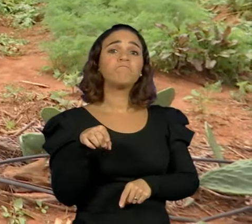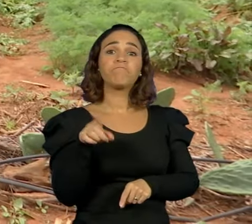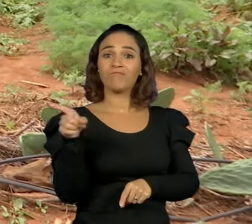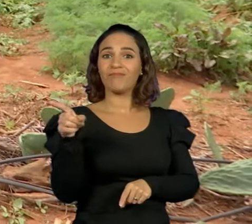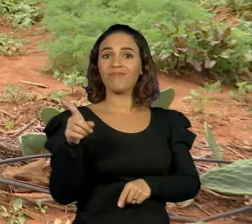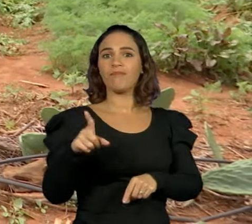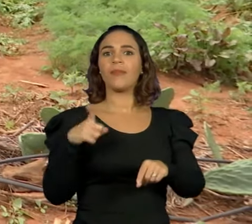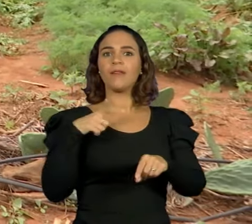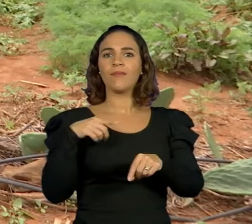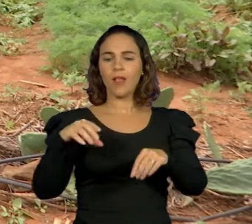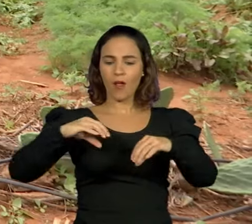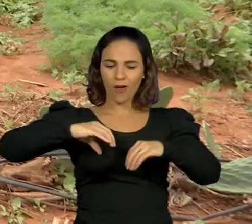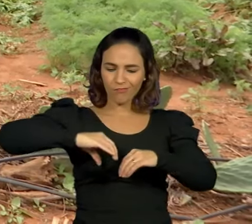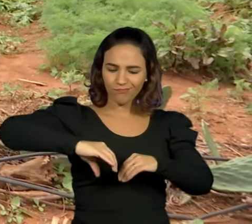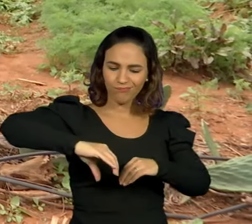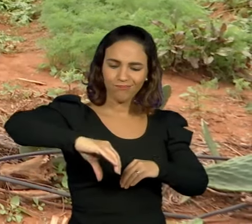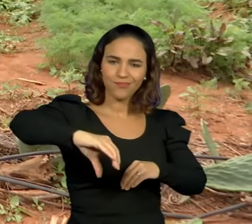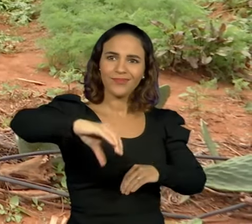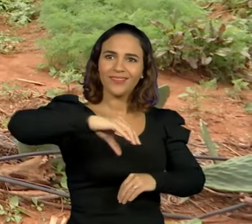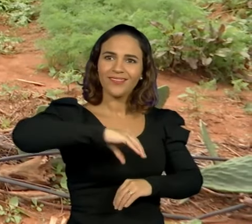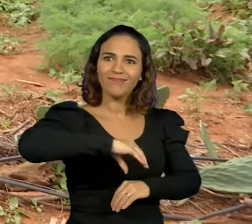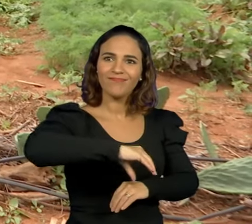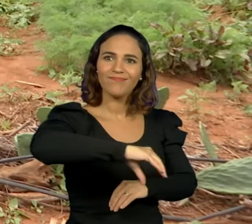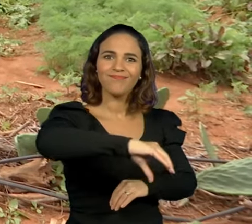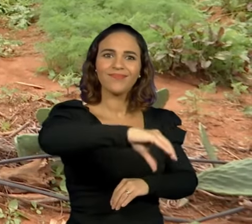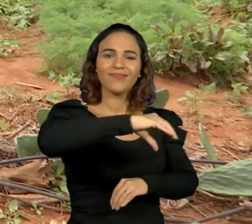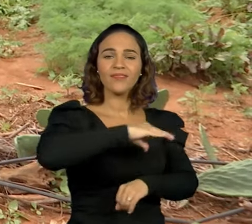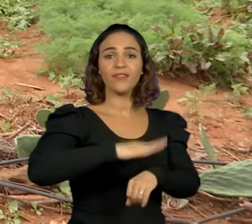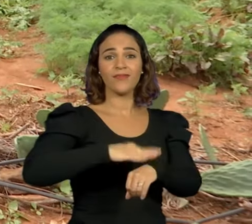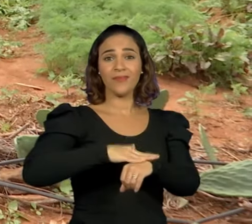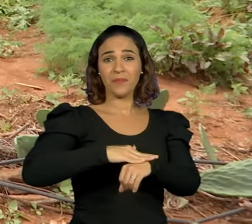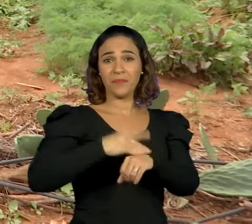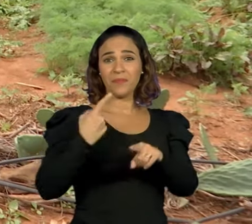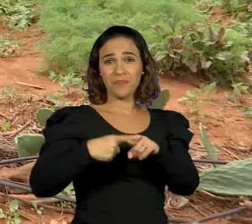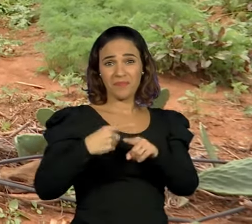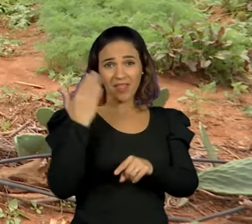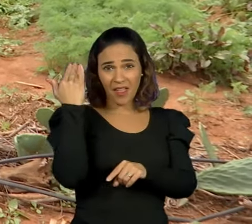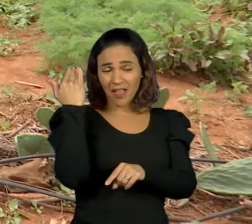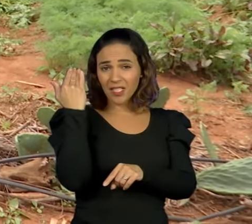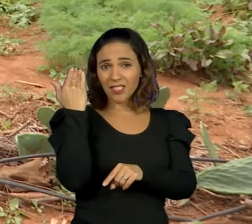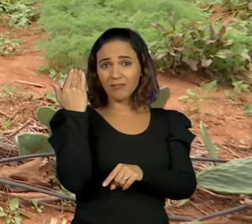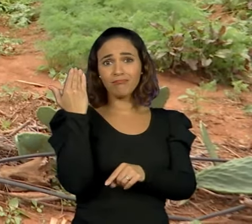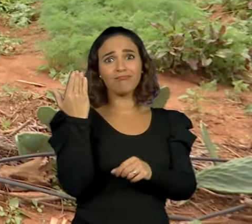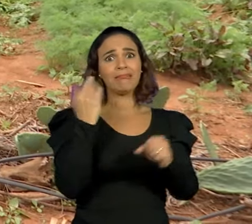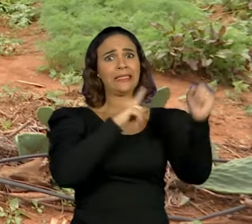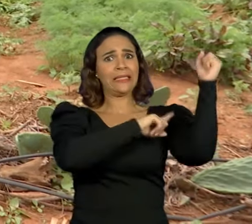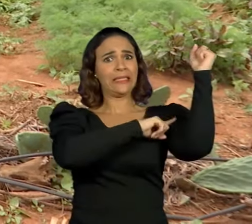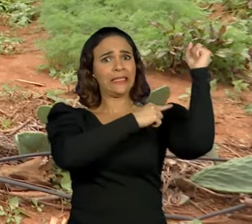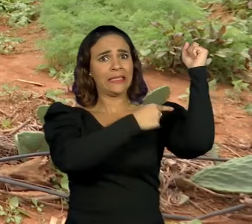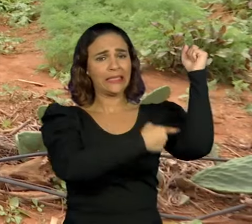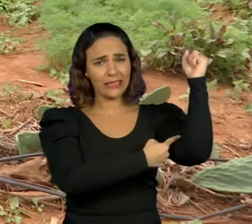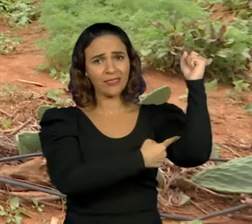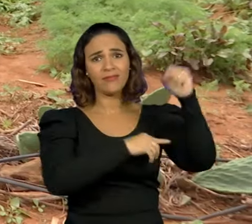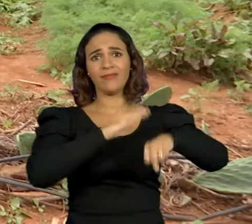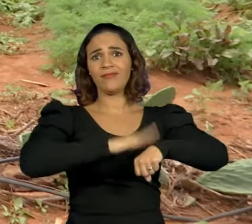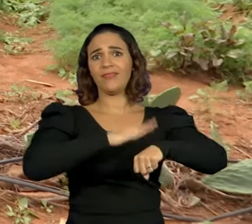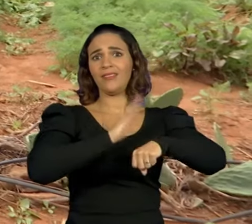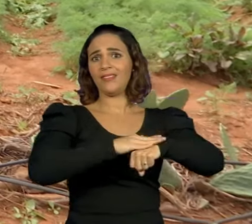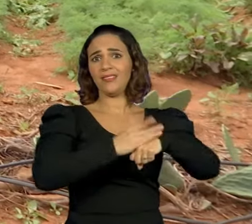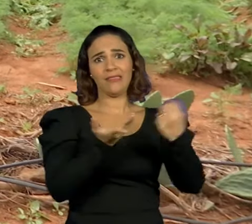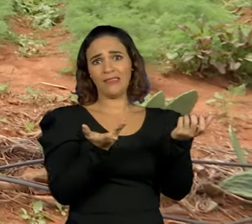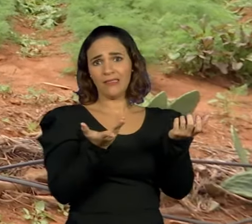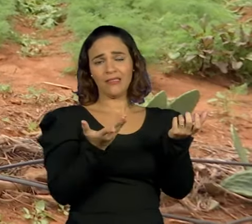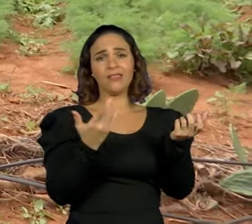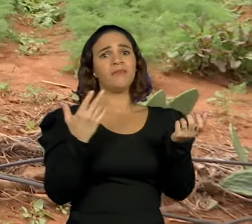confeccionar os canteiros, porque a gente era tudo no braço mesmo, manual antigamente.